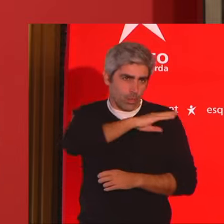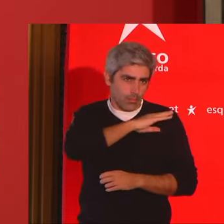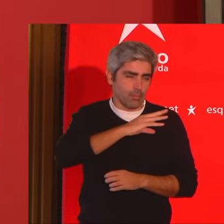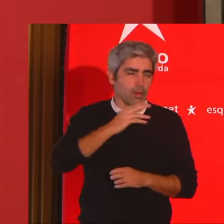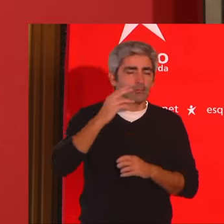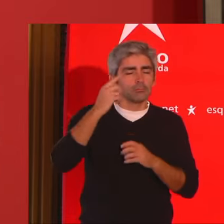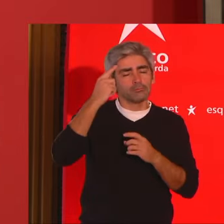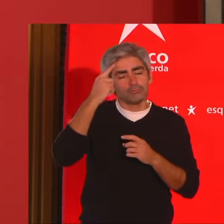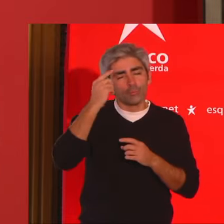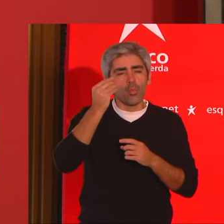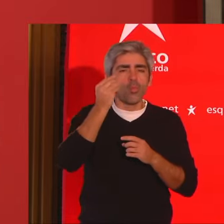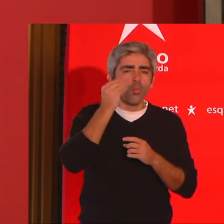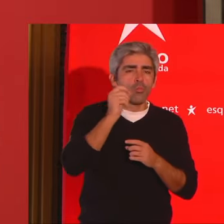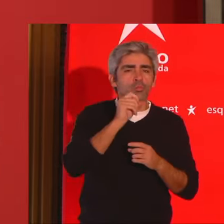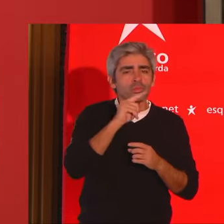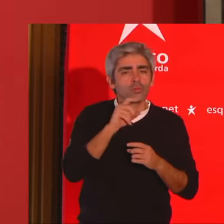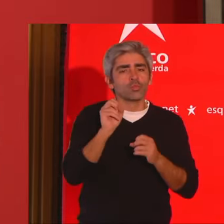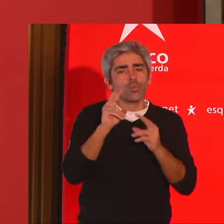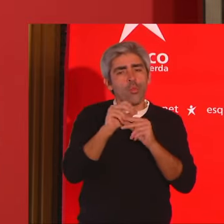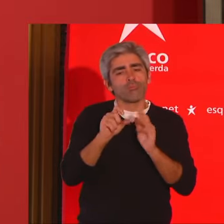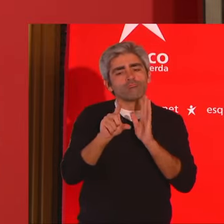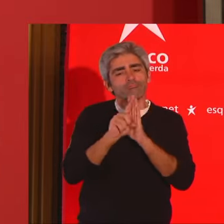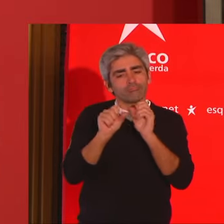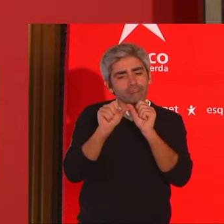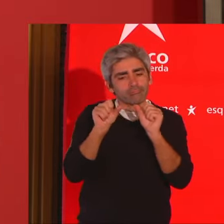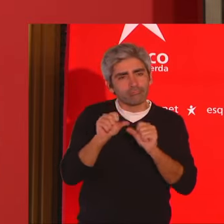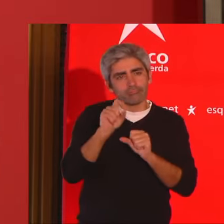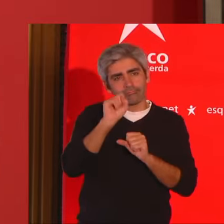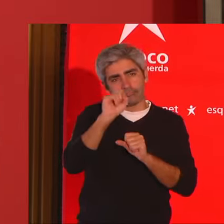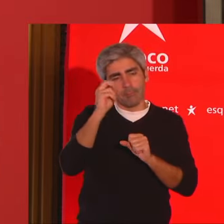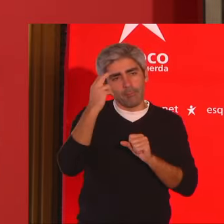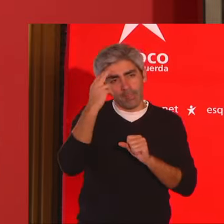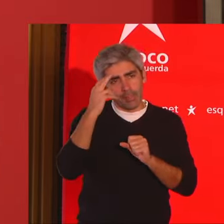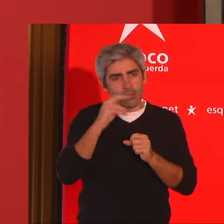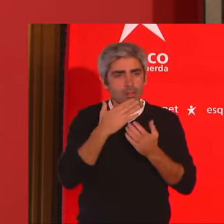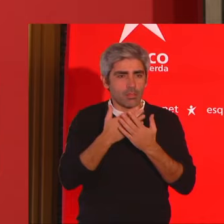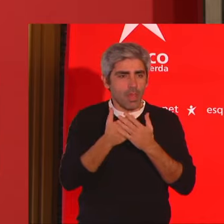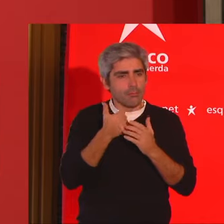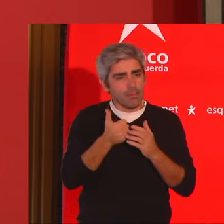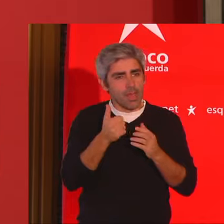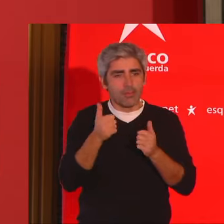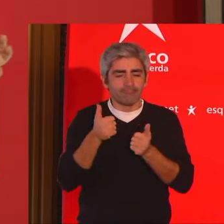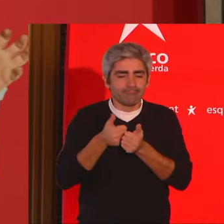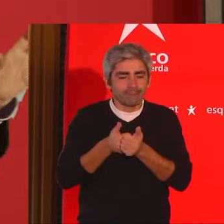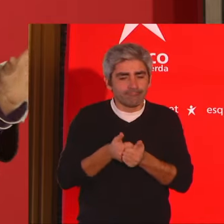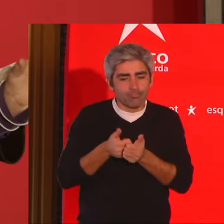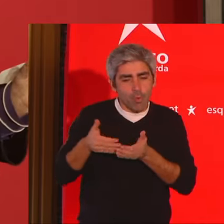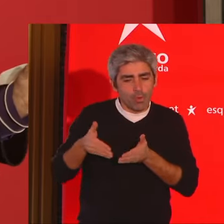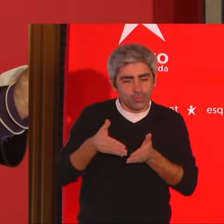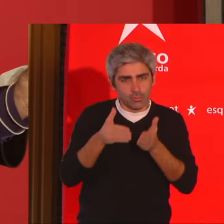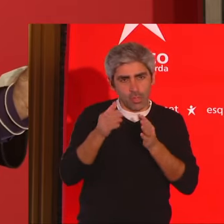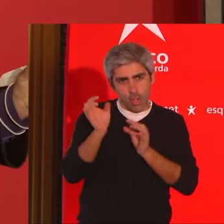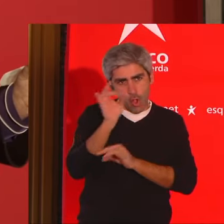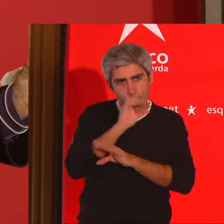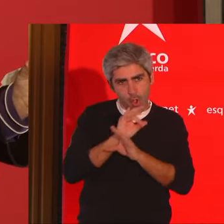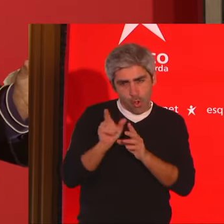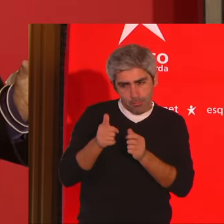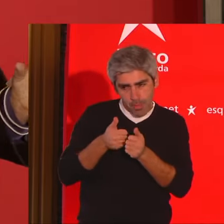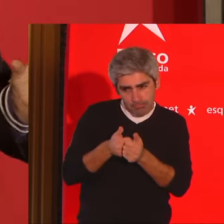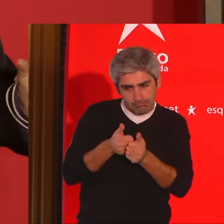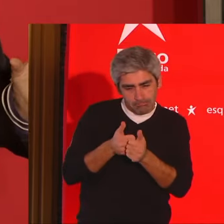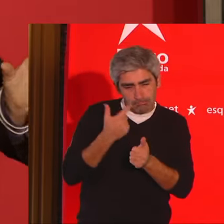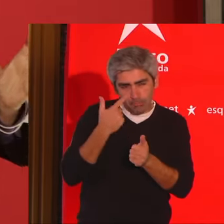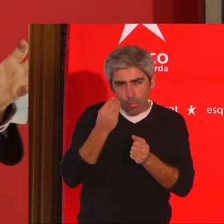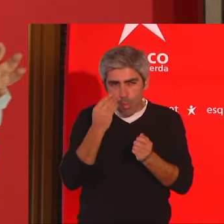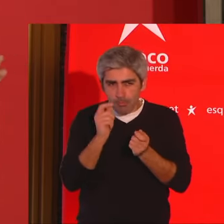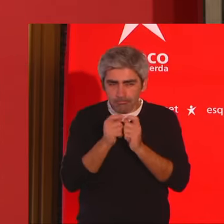como é que poderia ser o novo regime da Madeira para ser impecável, de acordo com as orientações europeias, etc.